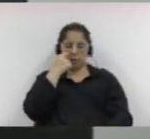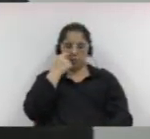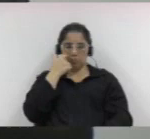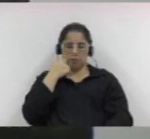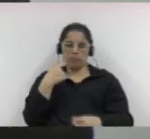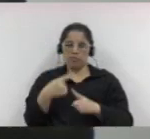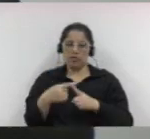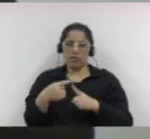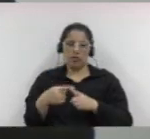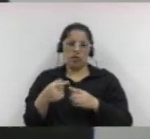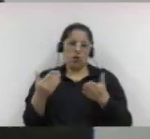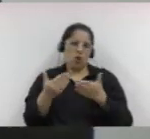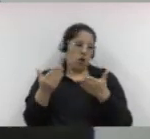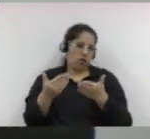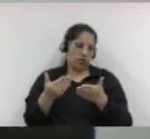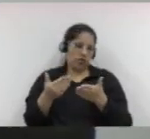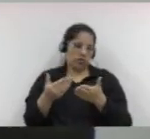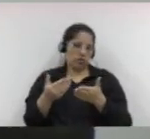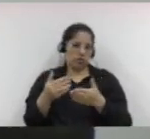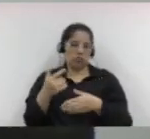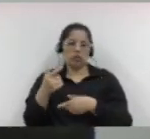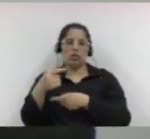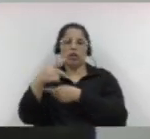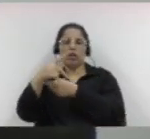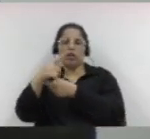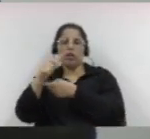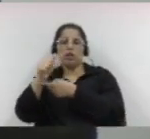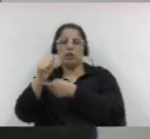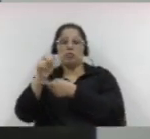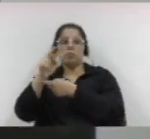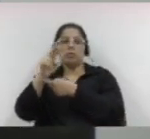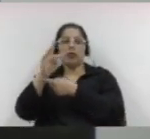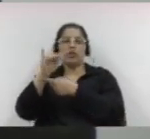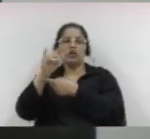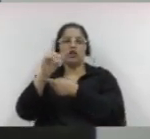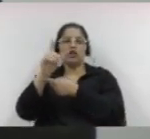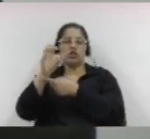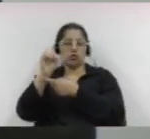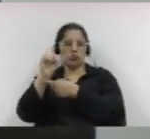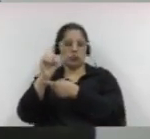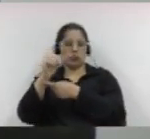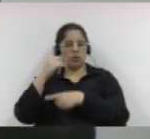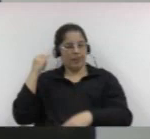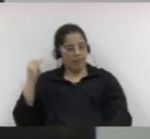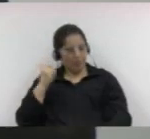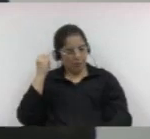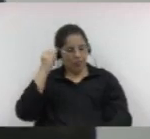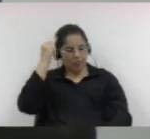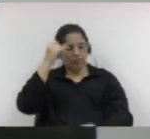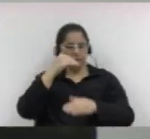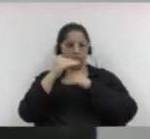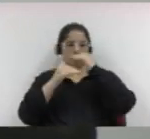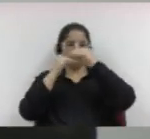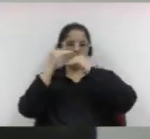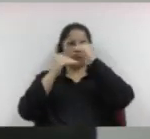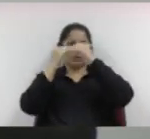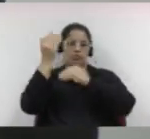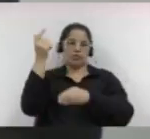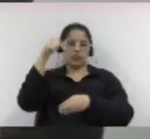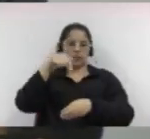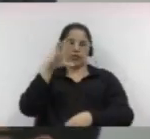tem partido, não tem cor essa discussão. Ela é de extrema importância para o desenvolvimento do nosso